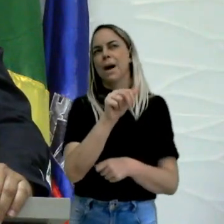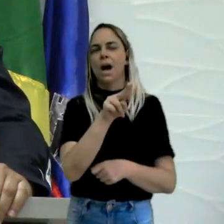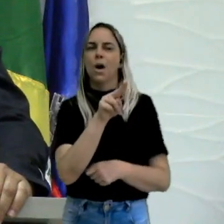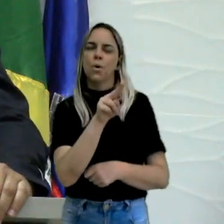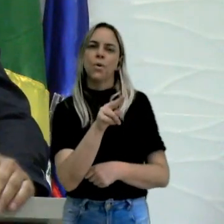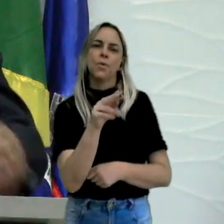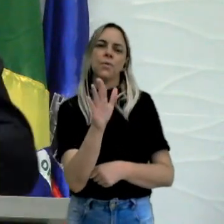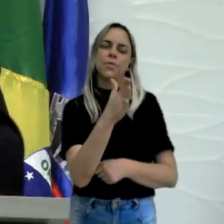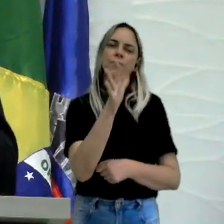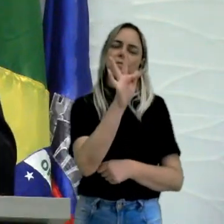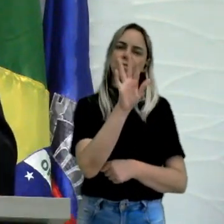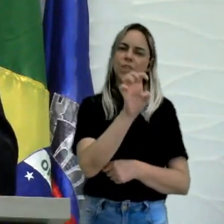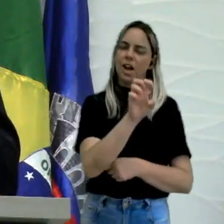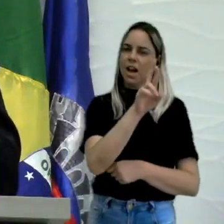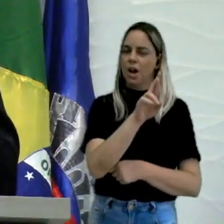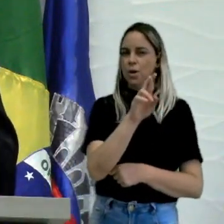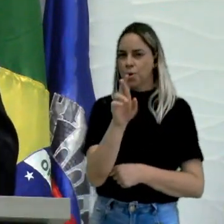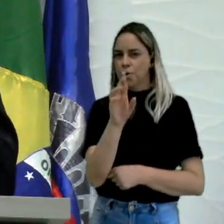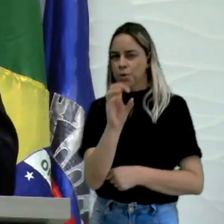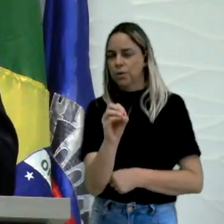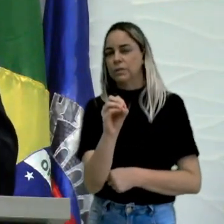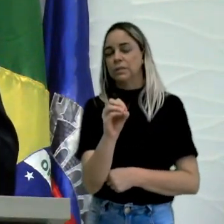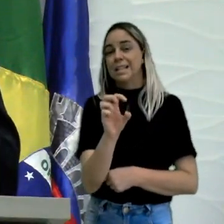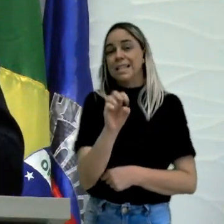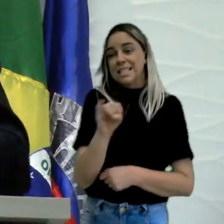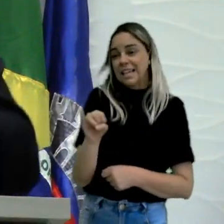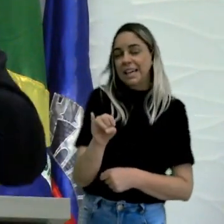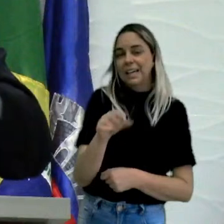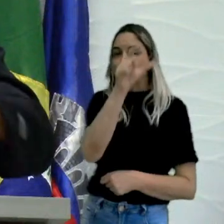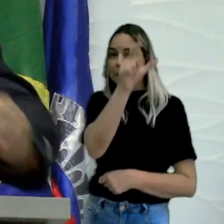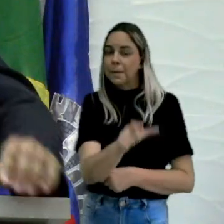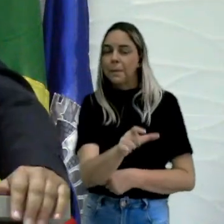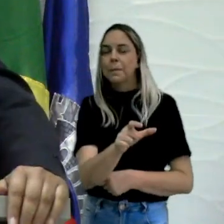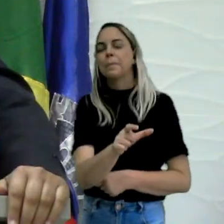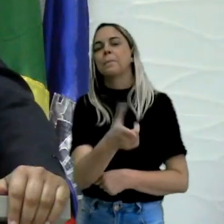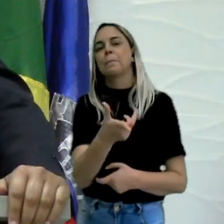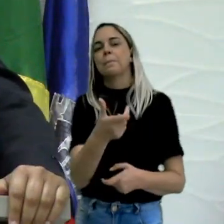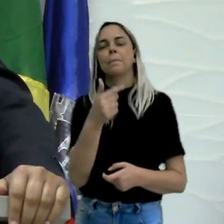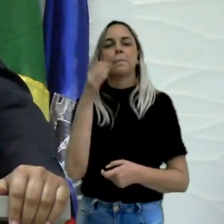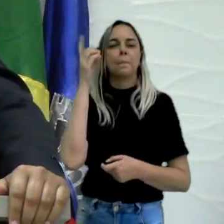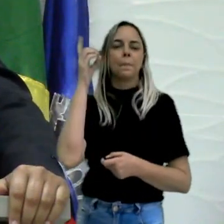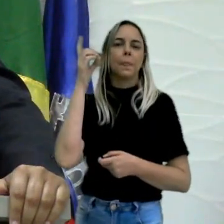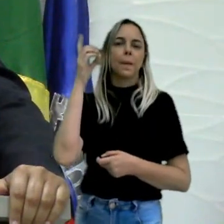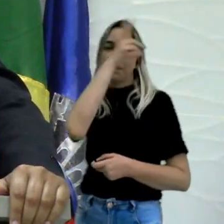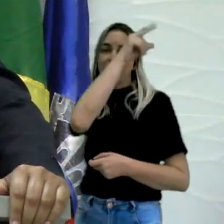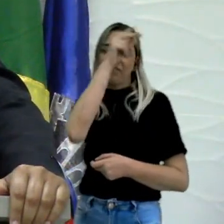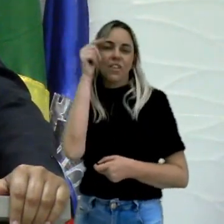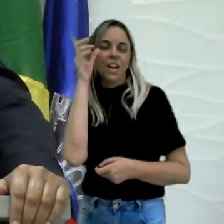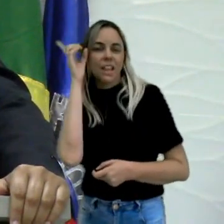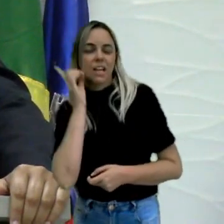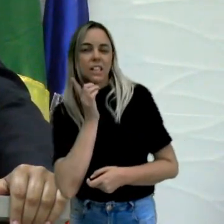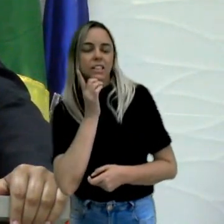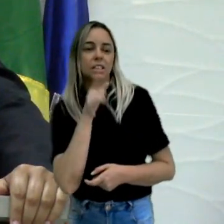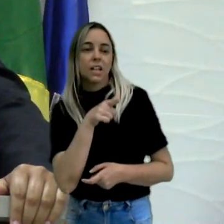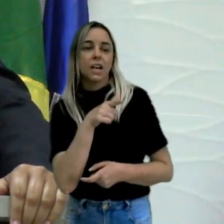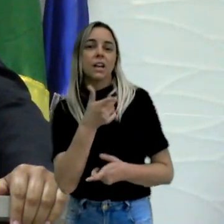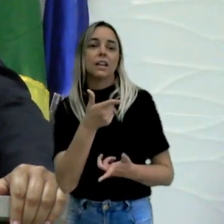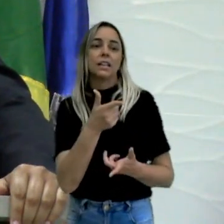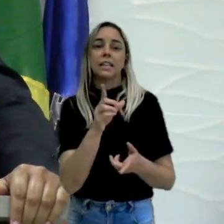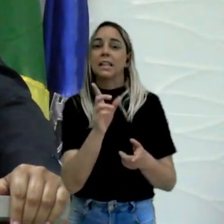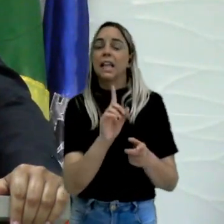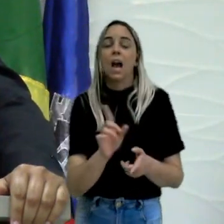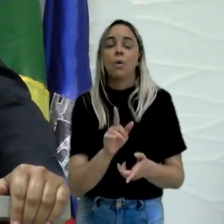Se não fosse ela, São Bento do Una tinha sido abastecido de carro-pipa, praticamente